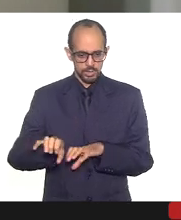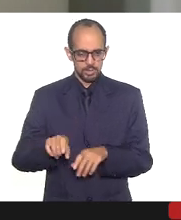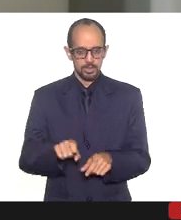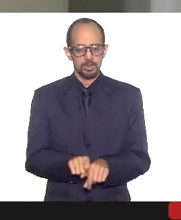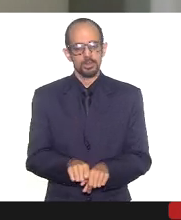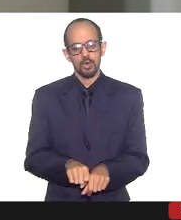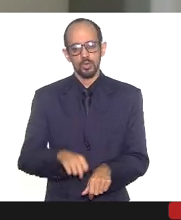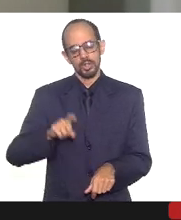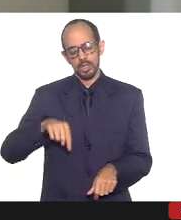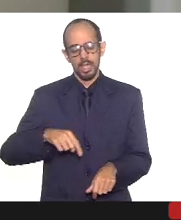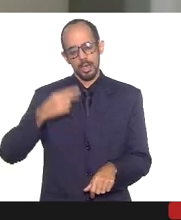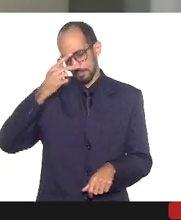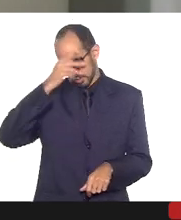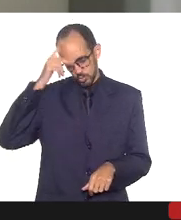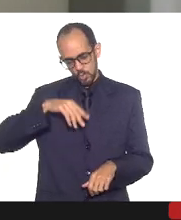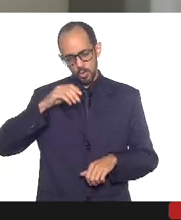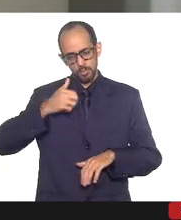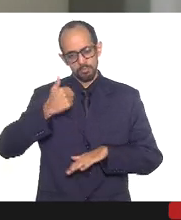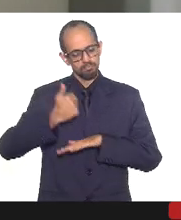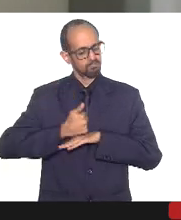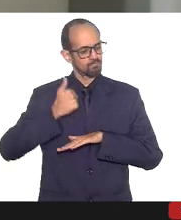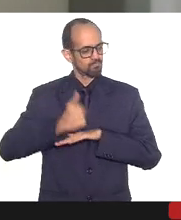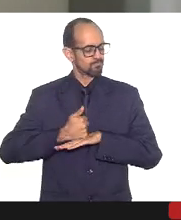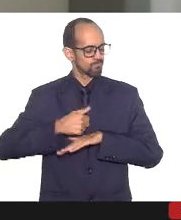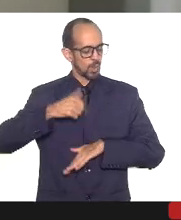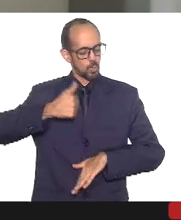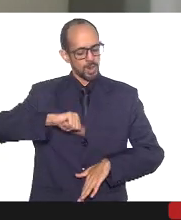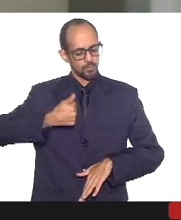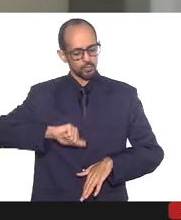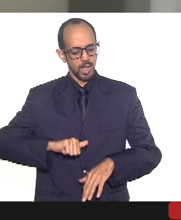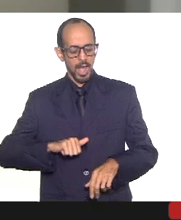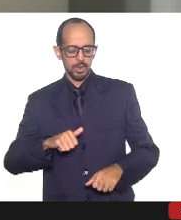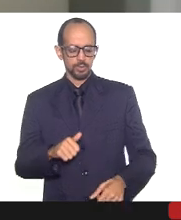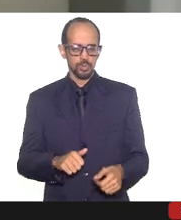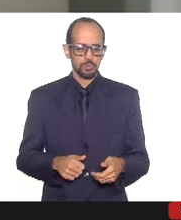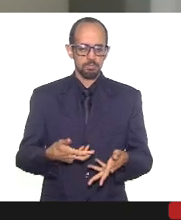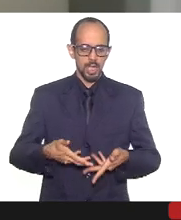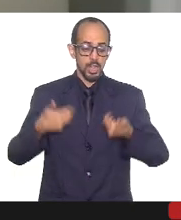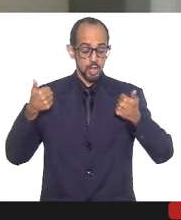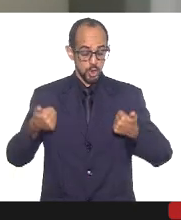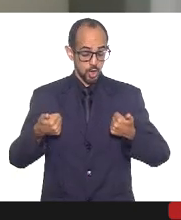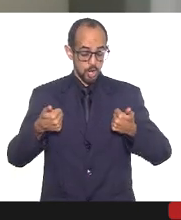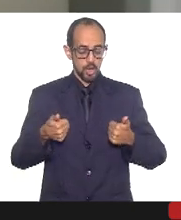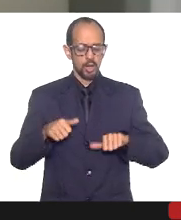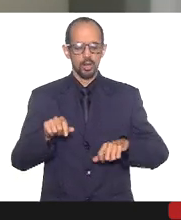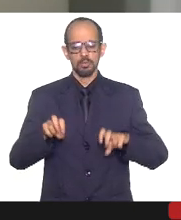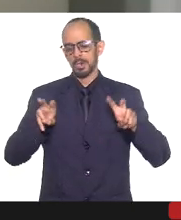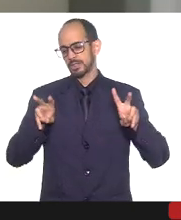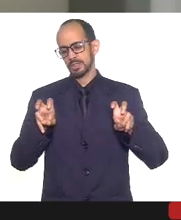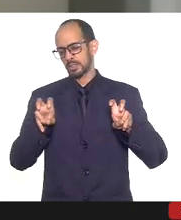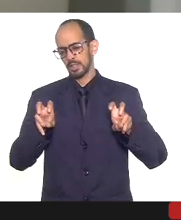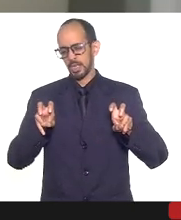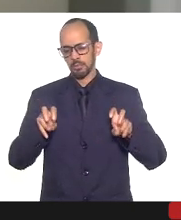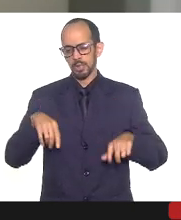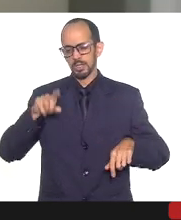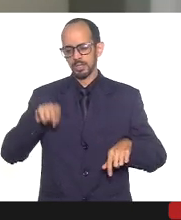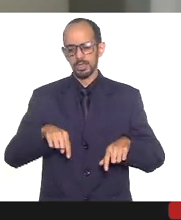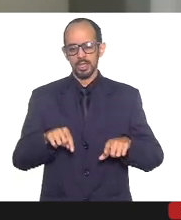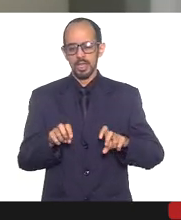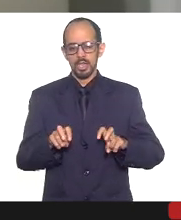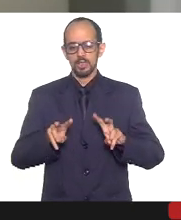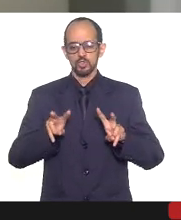mais qualificado para entrar nesse tema, que diz respeito a